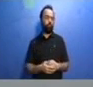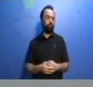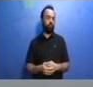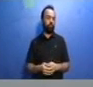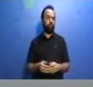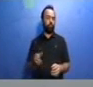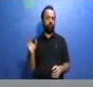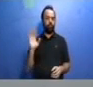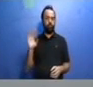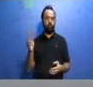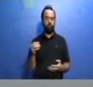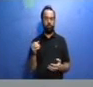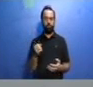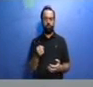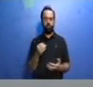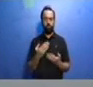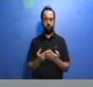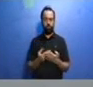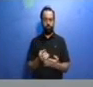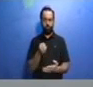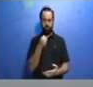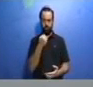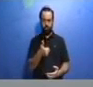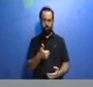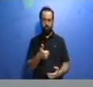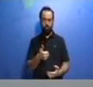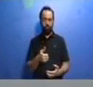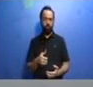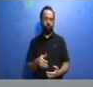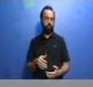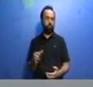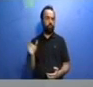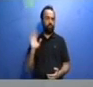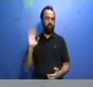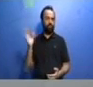Eu desejo a vocês bons estudos e nos vemos na nossa próxima aula.